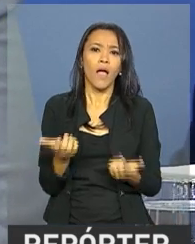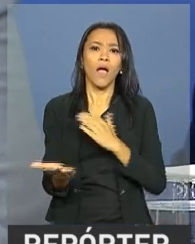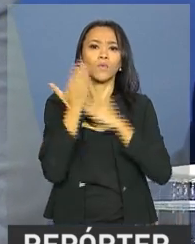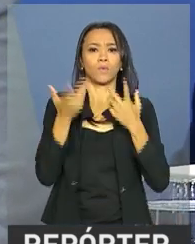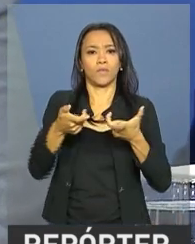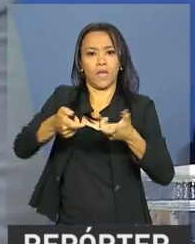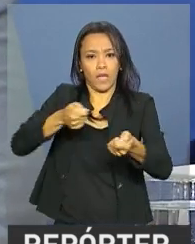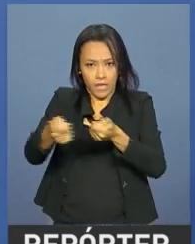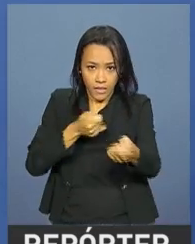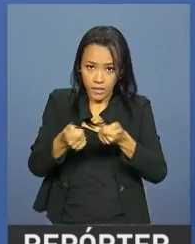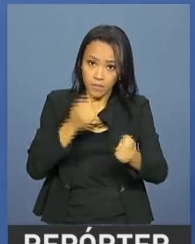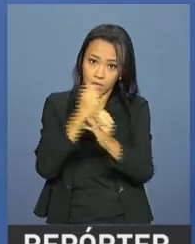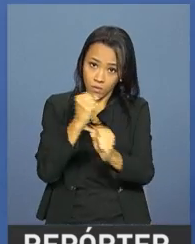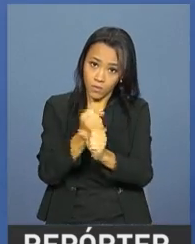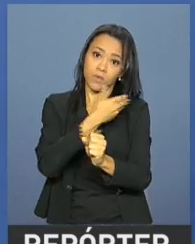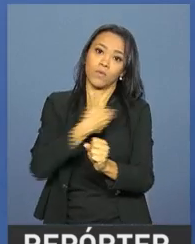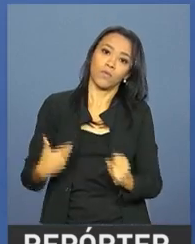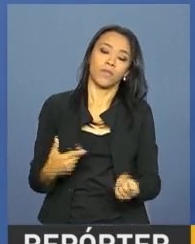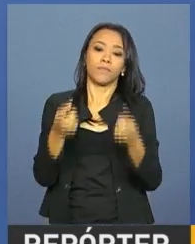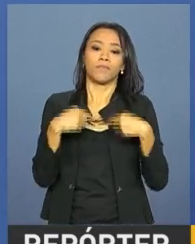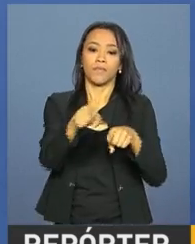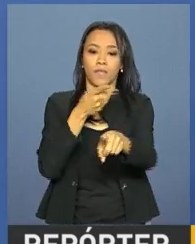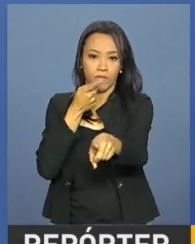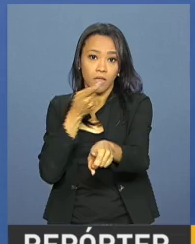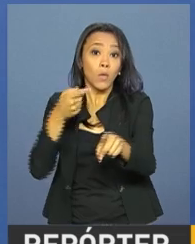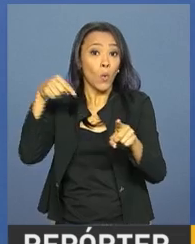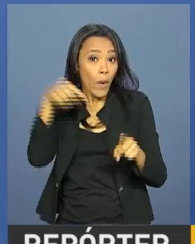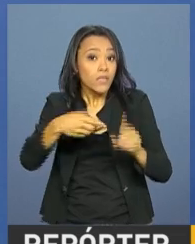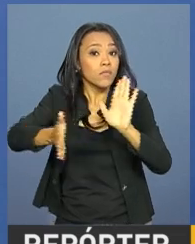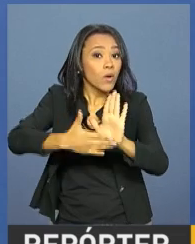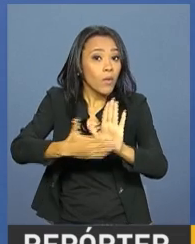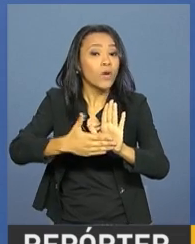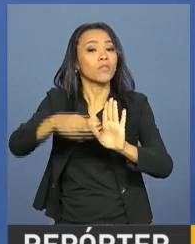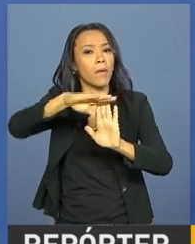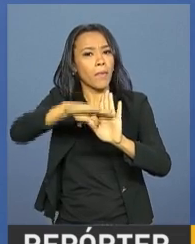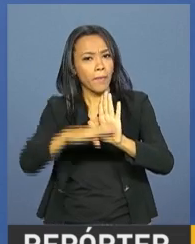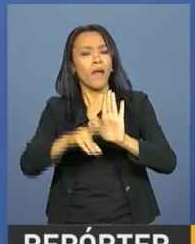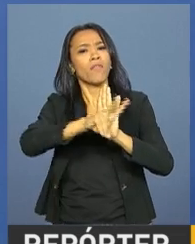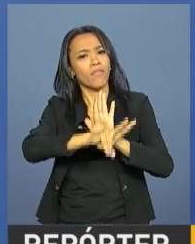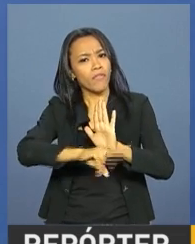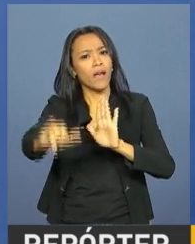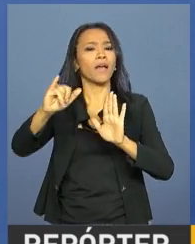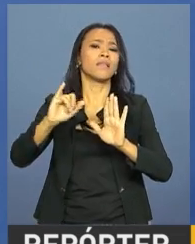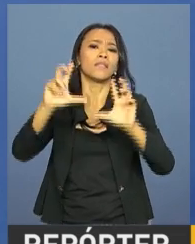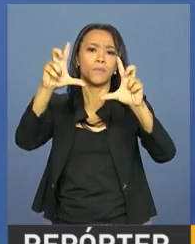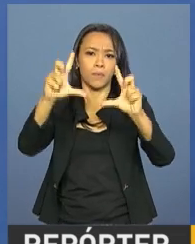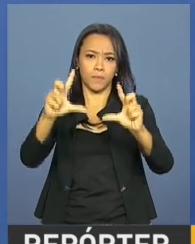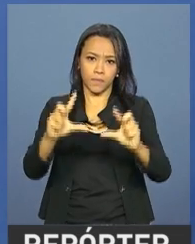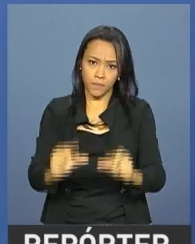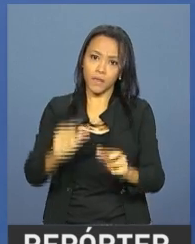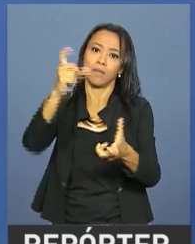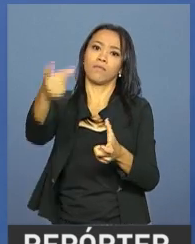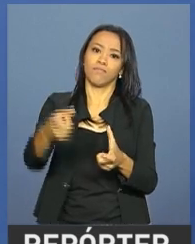fiscal dos Estados ao longo do tempo com essas medidas a gente eh vai zerar o déficit dar previsibilidade para